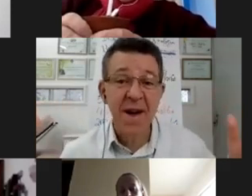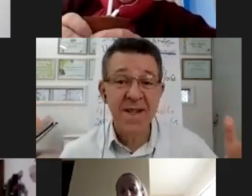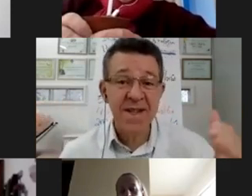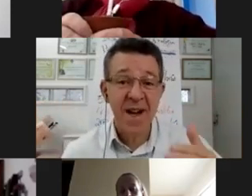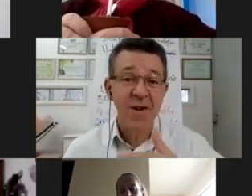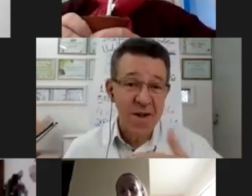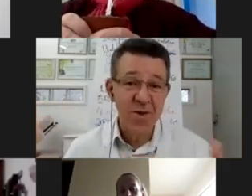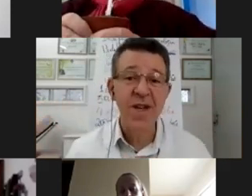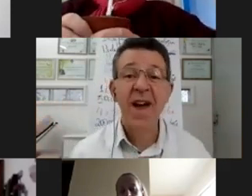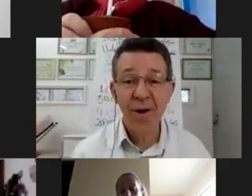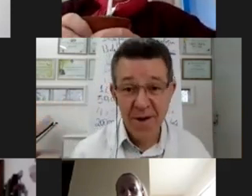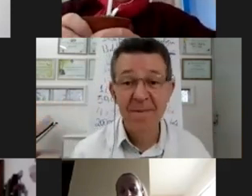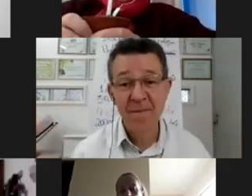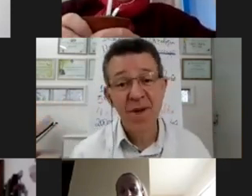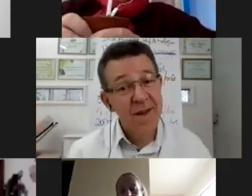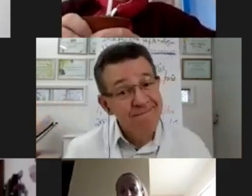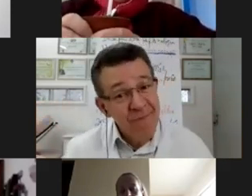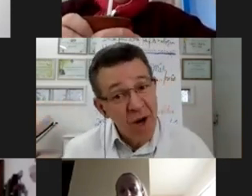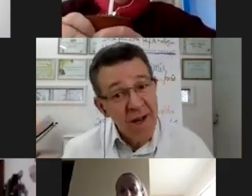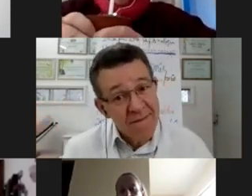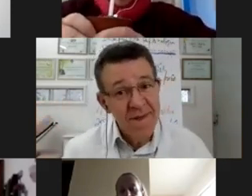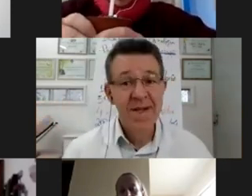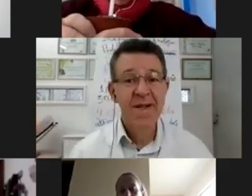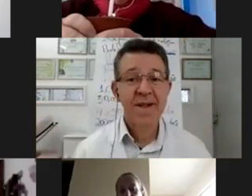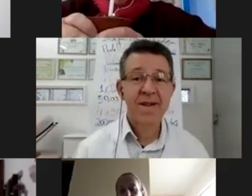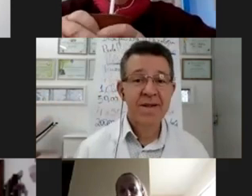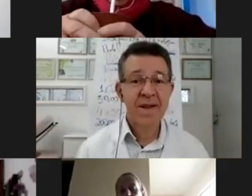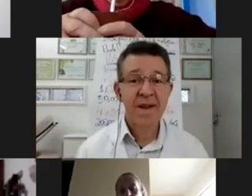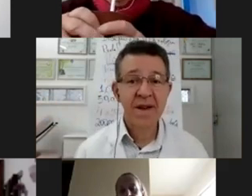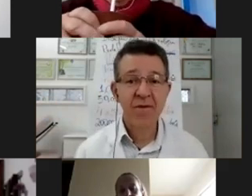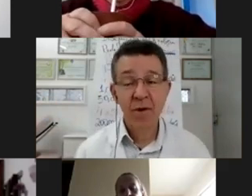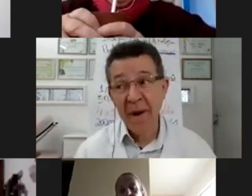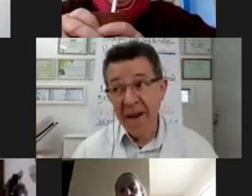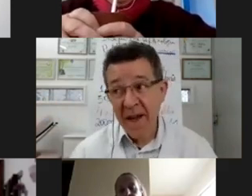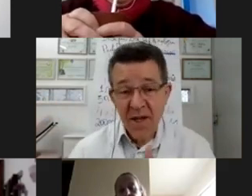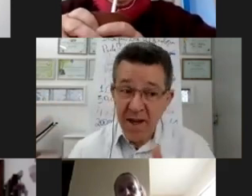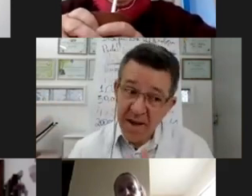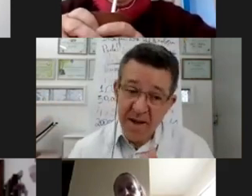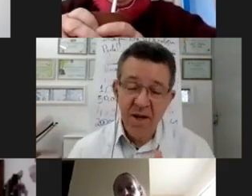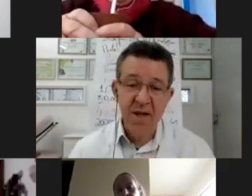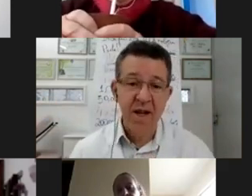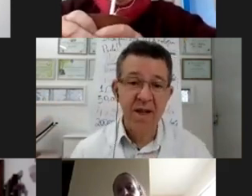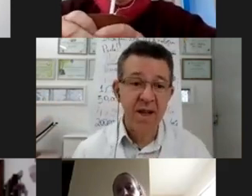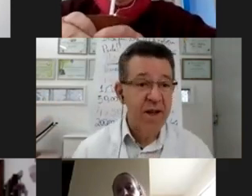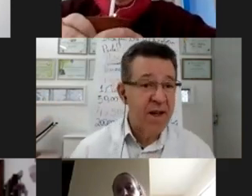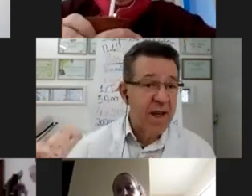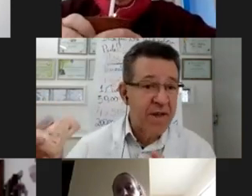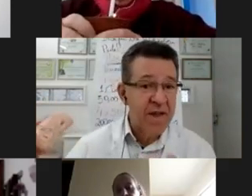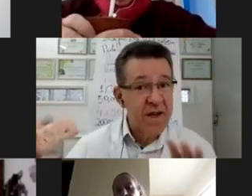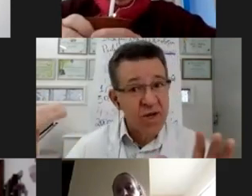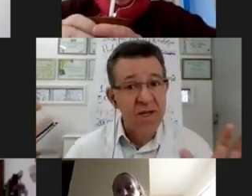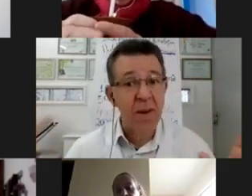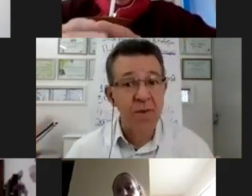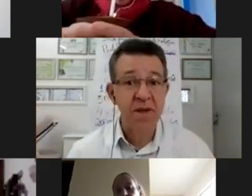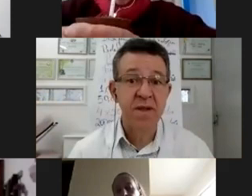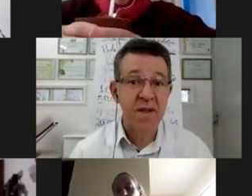infelizmente, eles mais acertam isso do que erram, né? Porque, olha, o seu parente aí, a gente está dando aí, deve